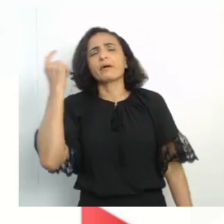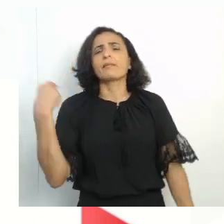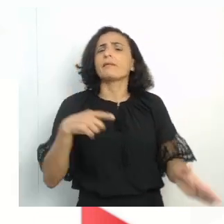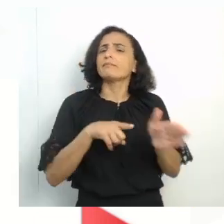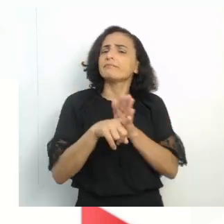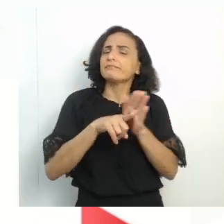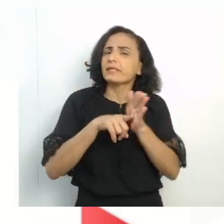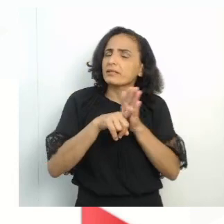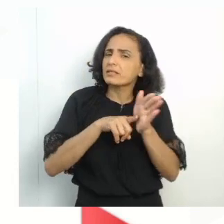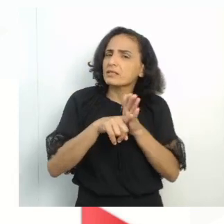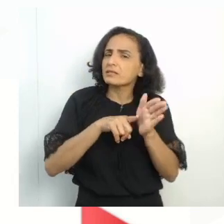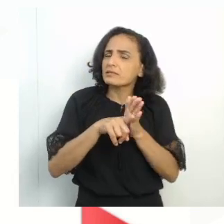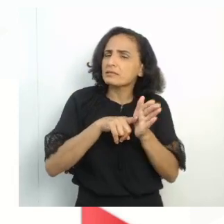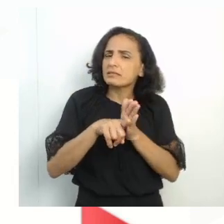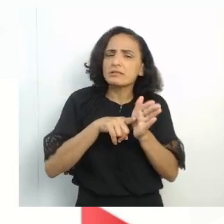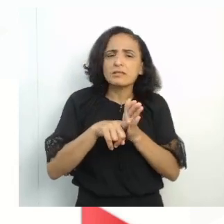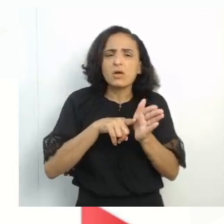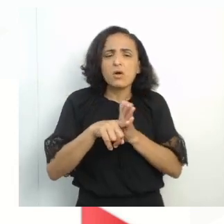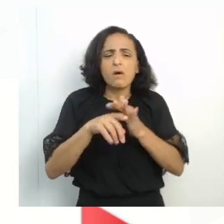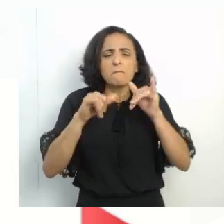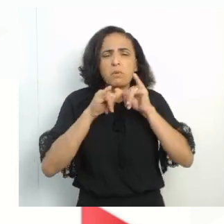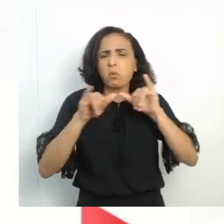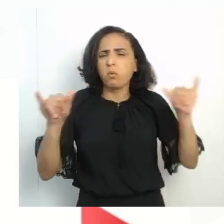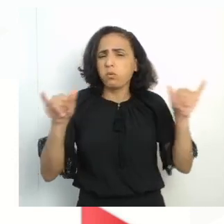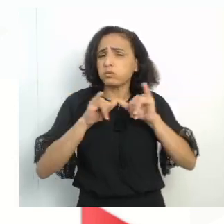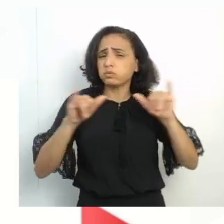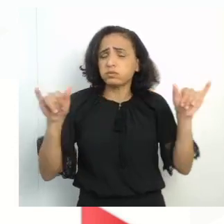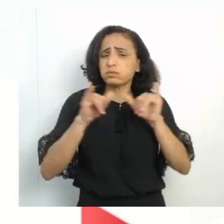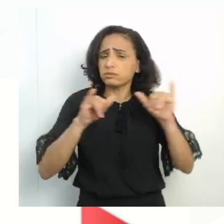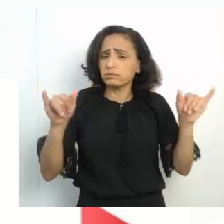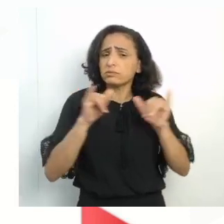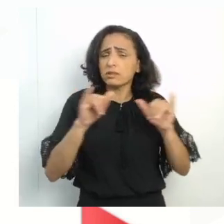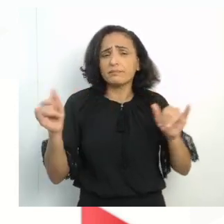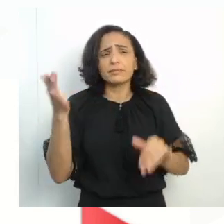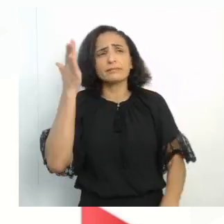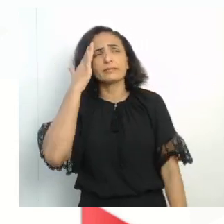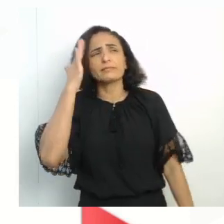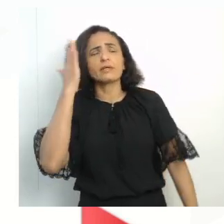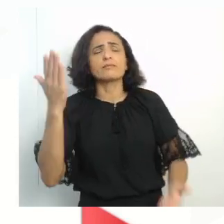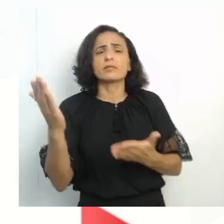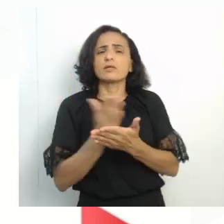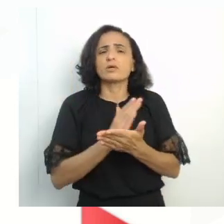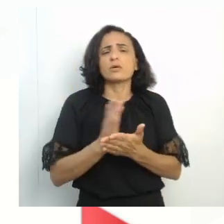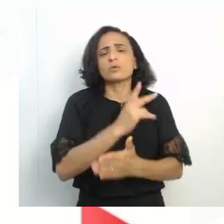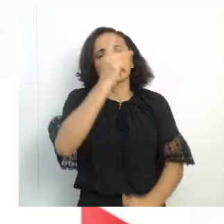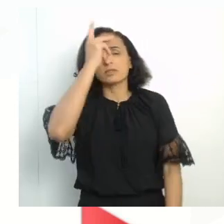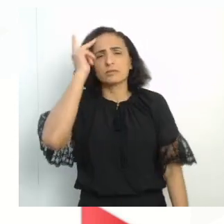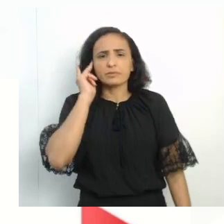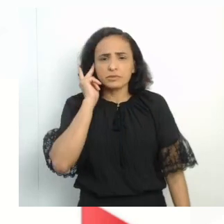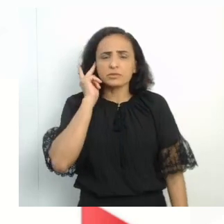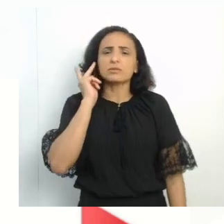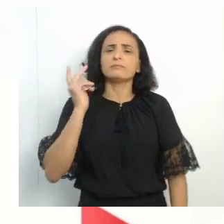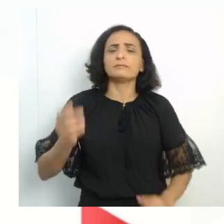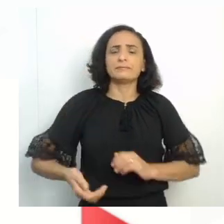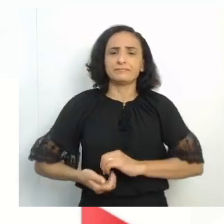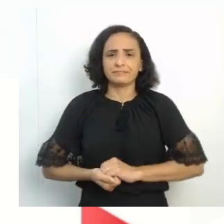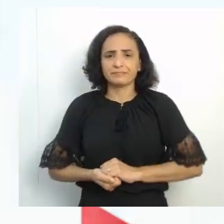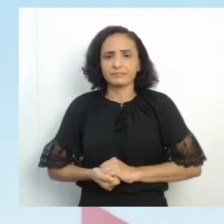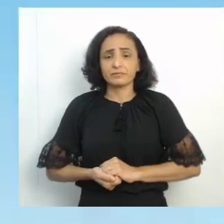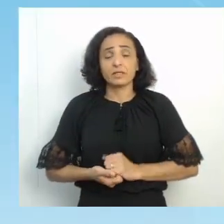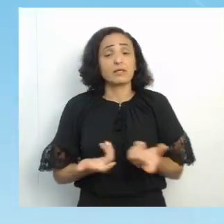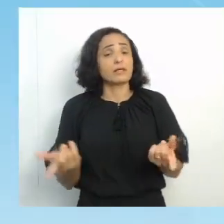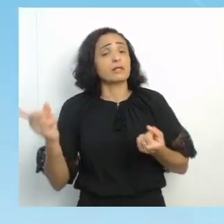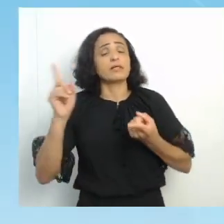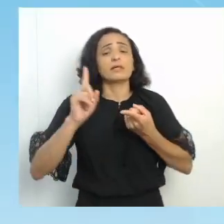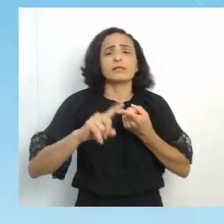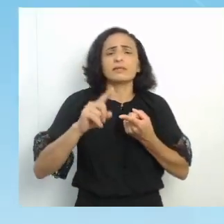Uma influência de propaganda e também de conhecidos. Também tem a dificuldade e a